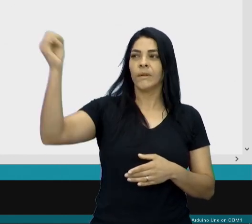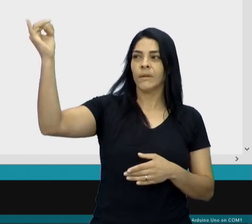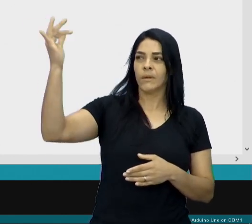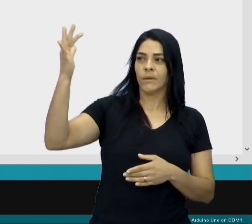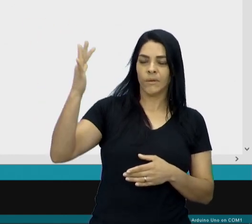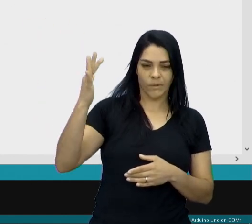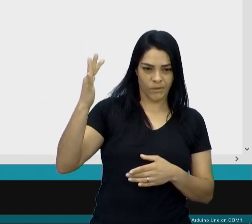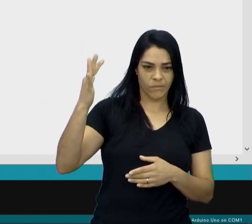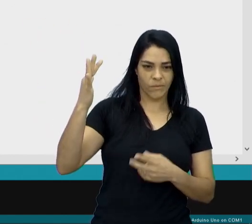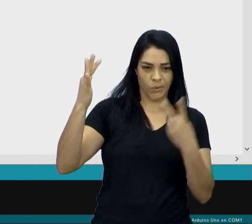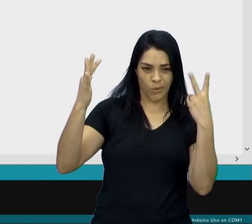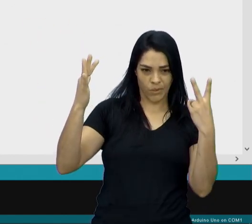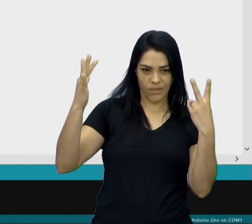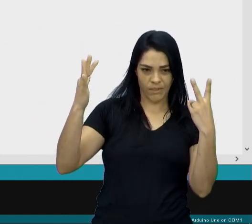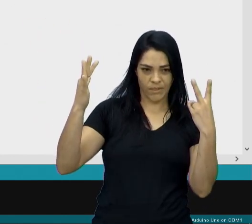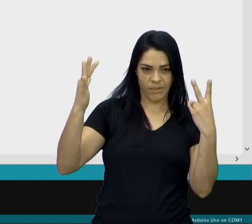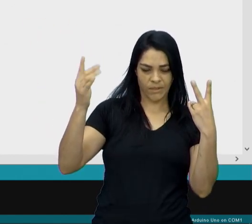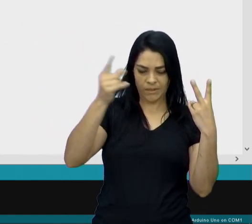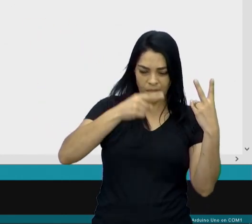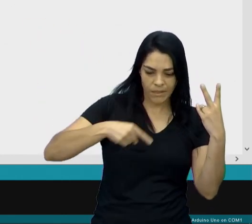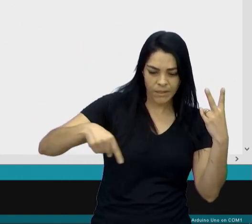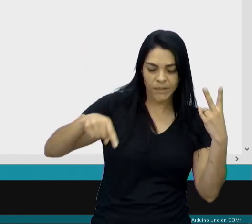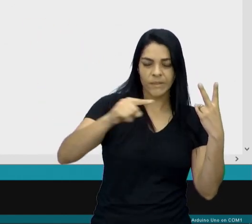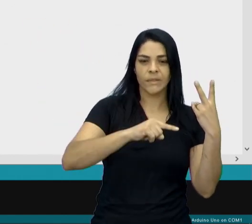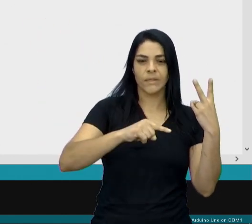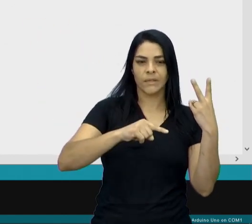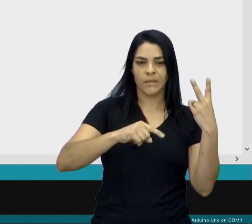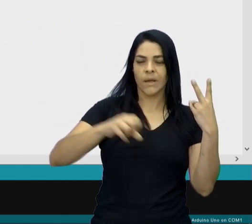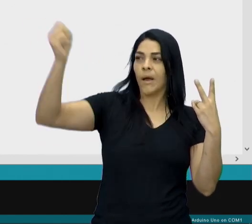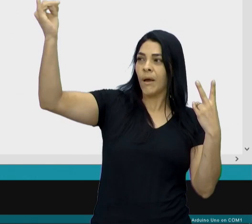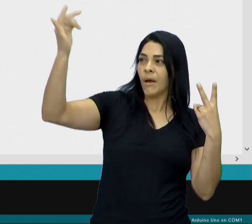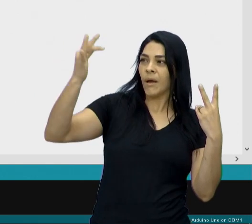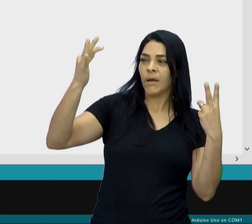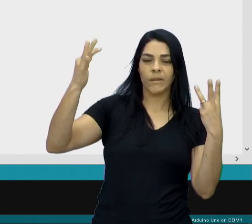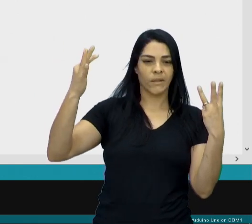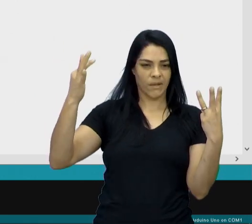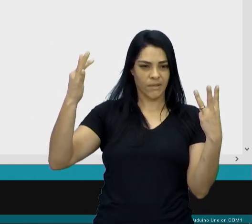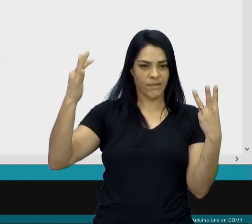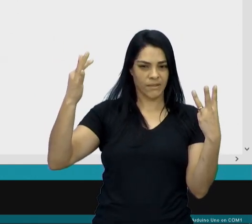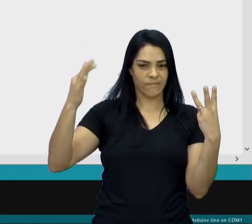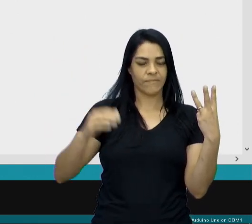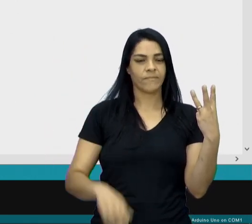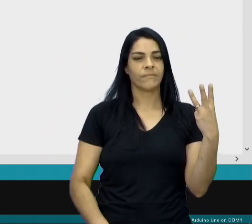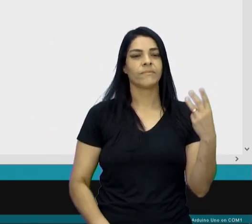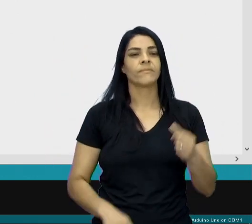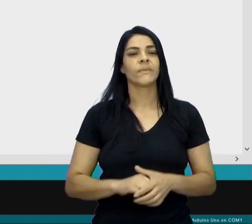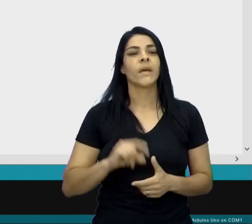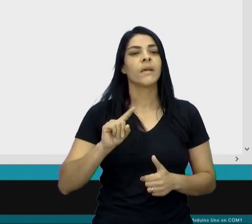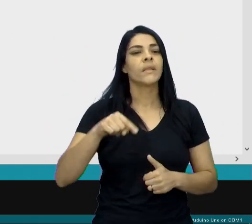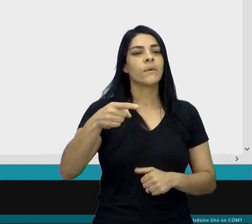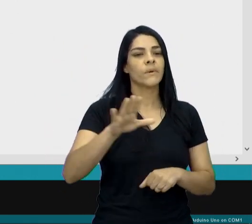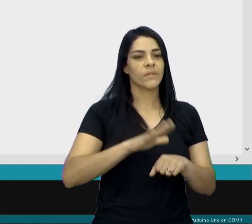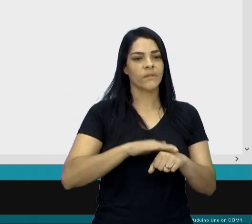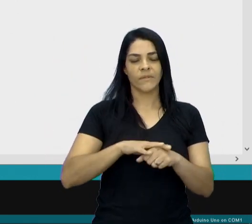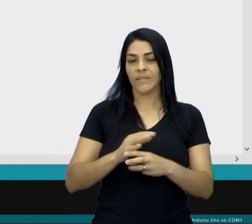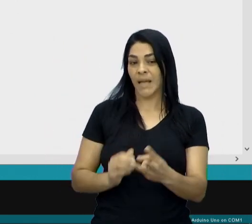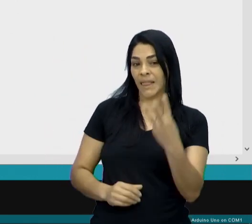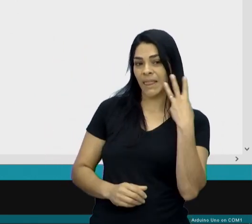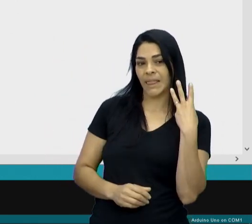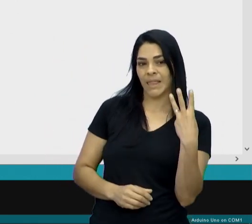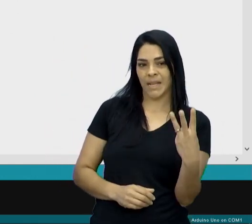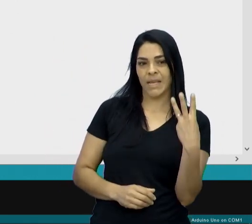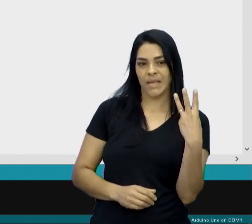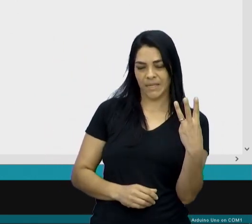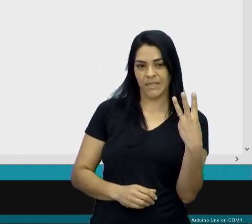aumenta mais um. Então, dois LEDs. Na terceira, aumenta um, três LEDs. Então, depois que você fizer três incrementos